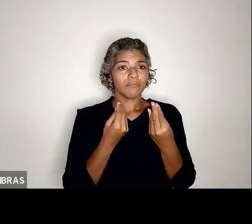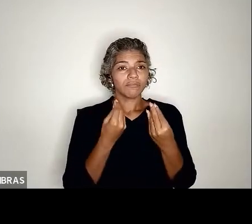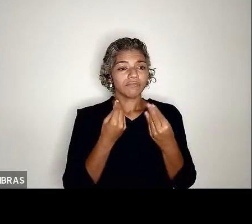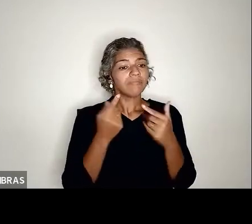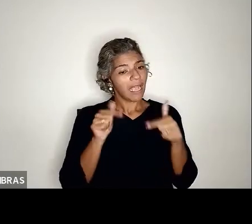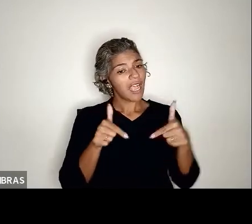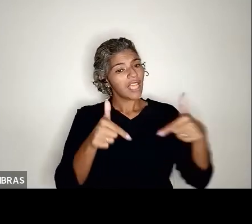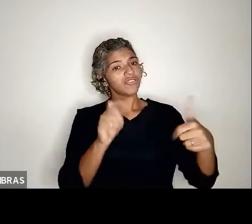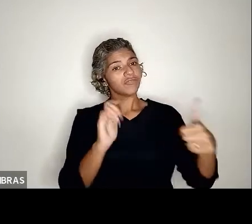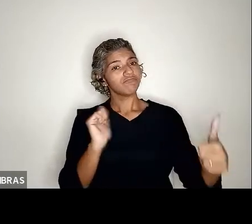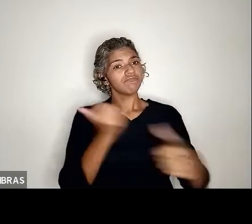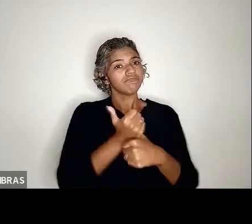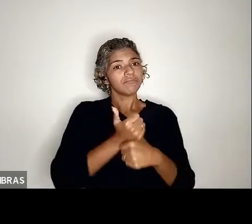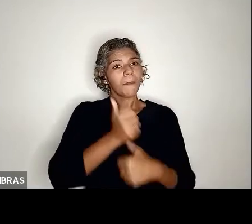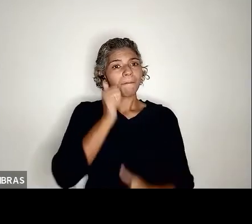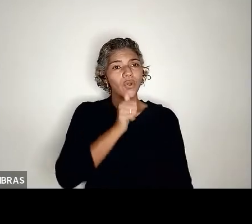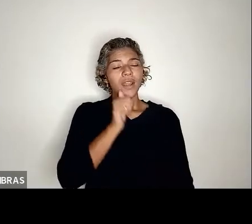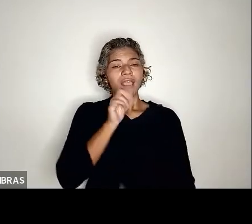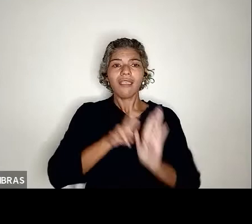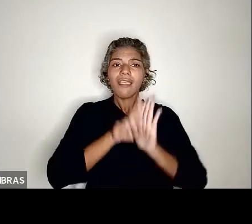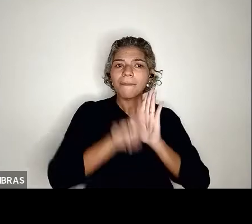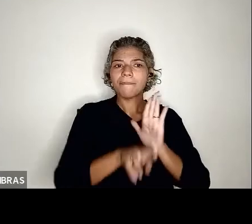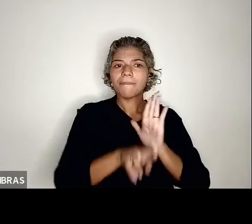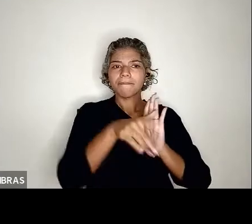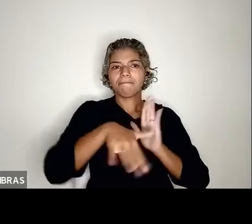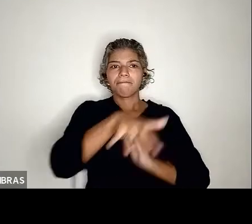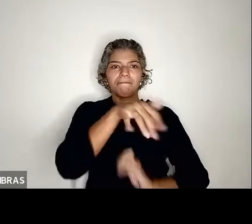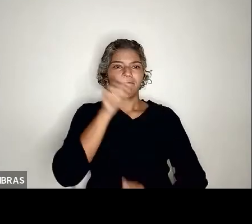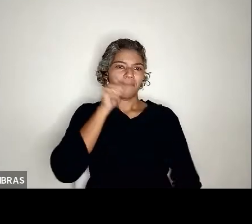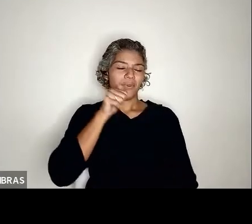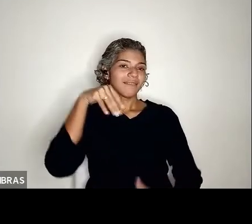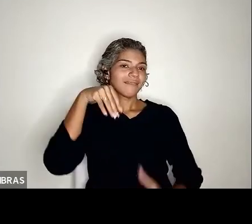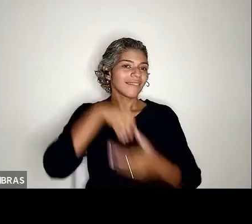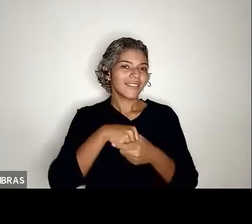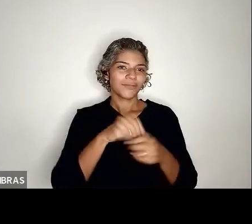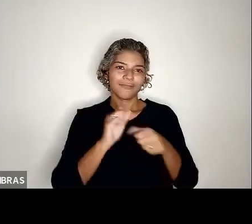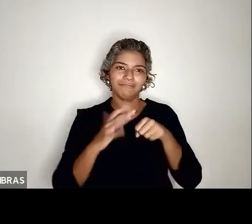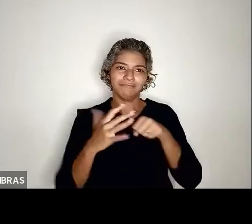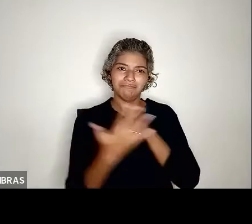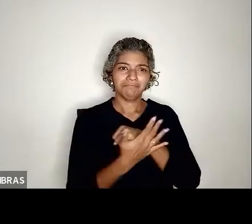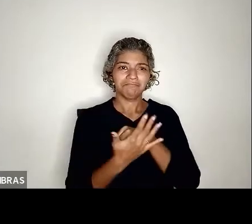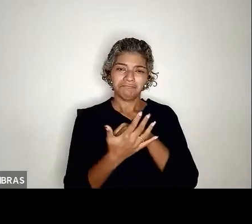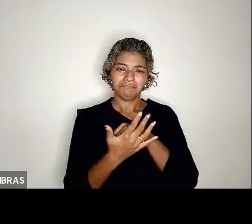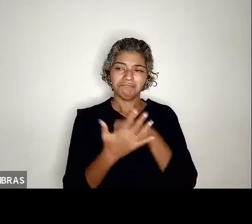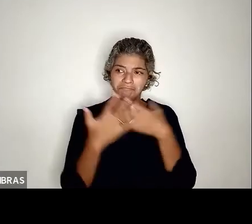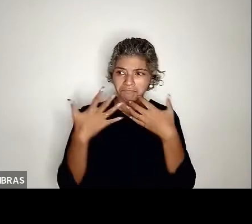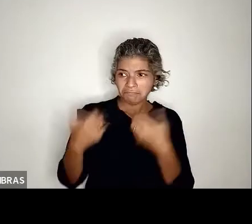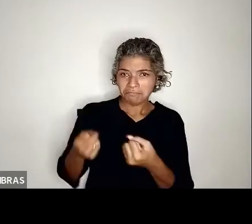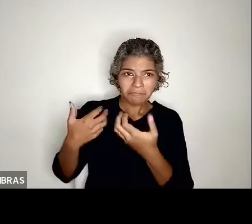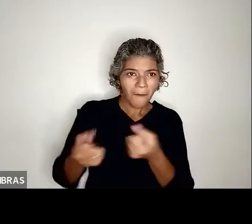das mulheres na pandemia. As mulheres mais vulnerabilizadas na sociedade, vamos colocar o nosso conhecimento